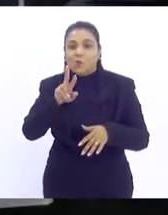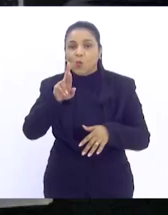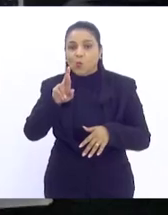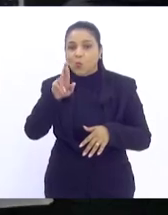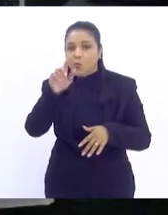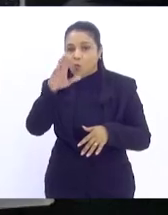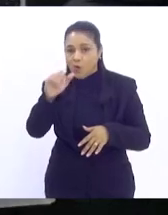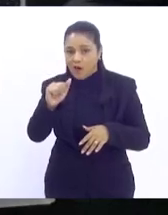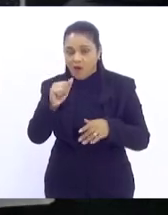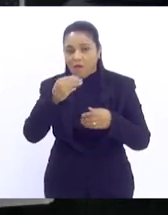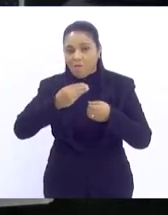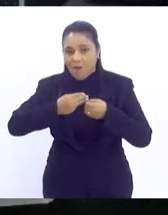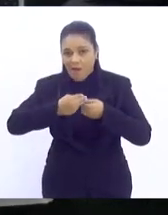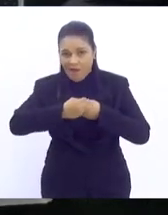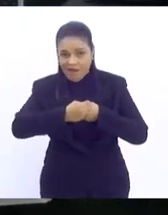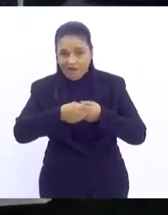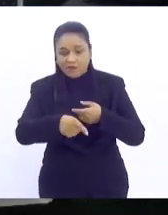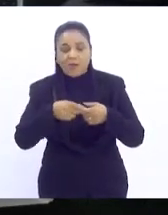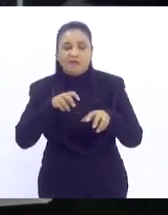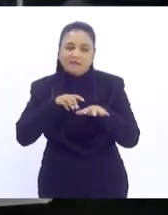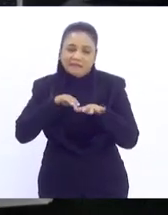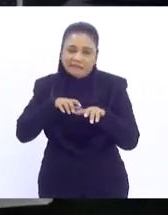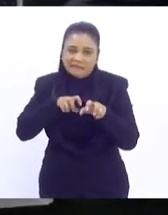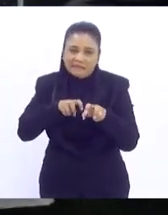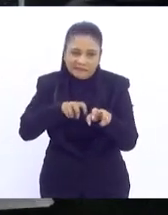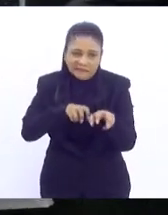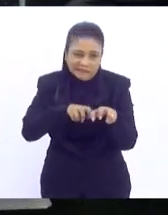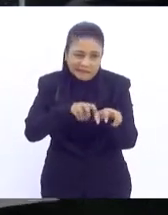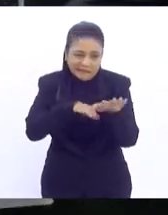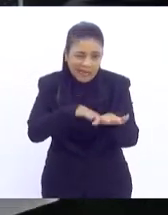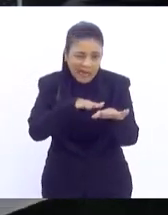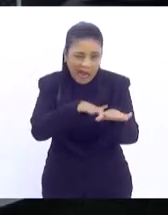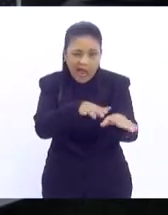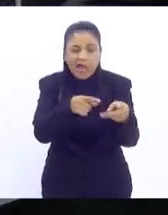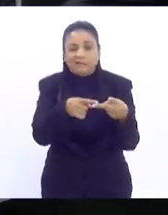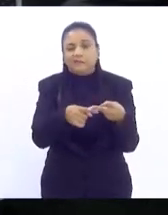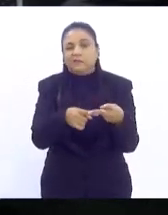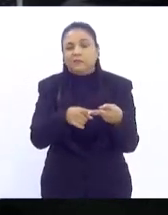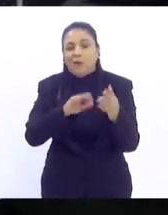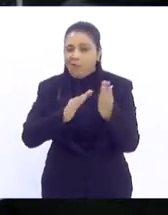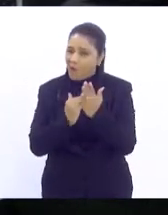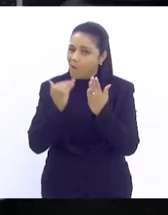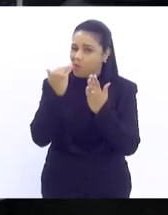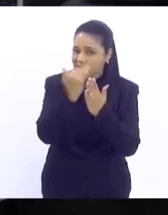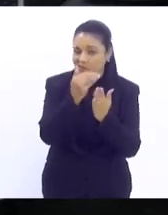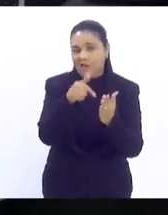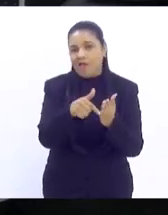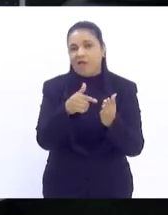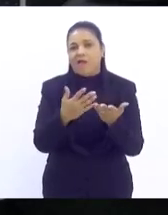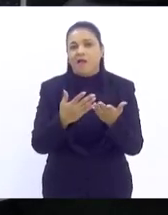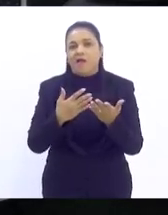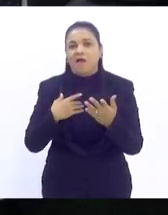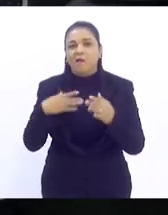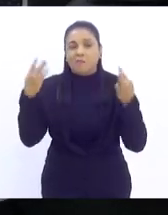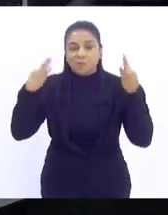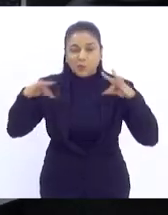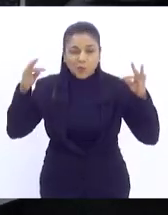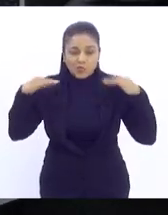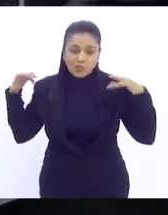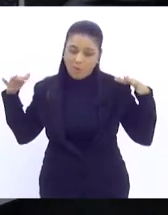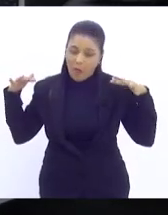turista mais trânsito a Urca é um bairro que eu respeito muito que eu gosto muito que eu tenho maior carinho inclusive